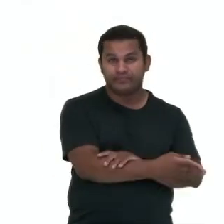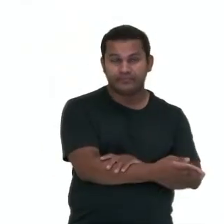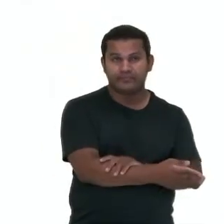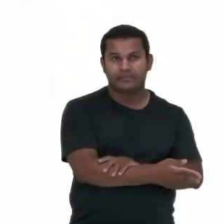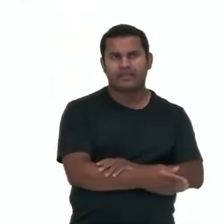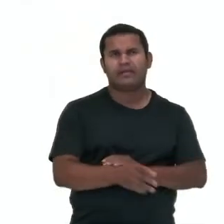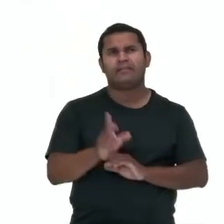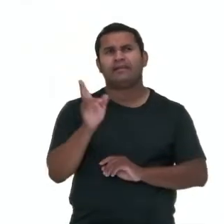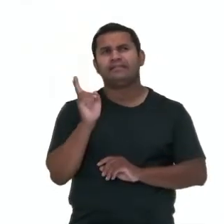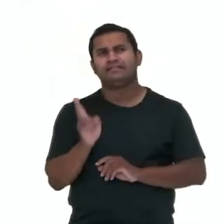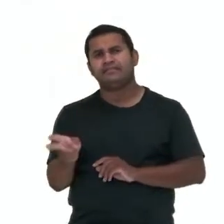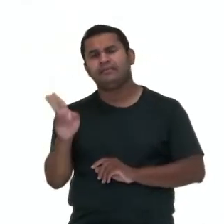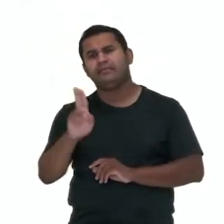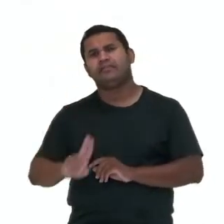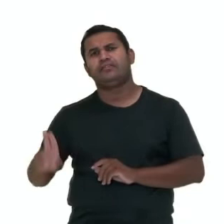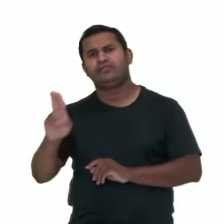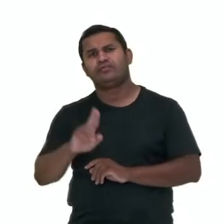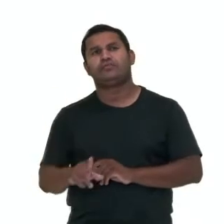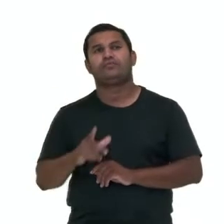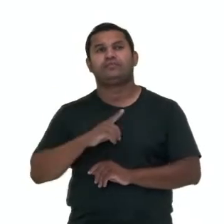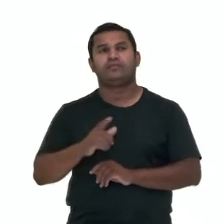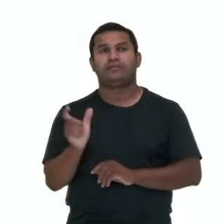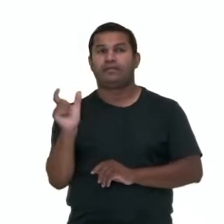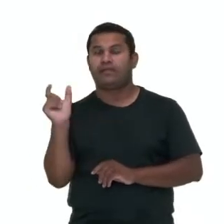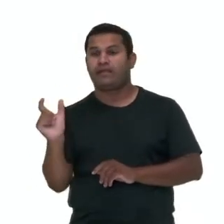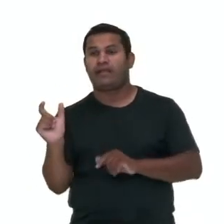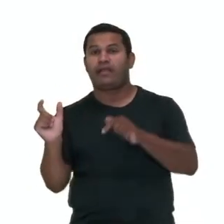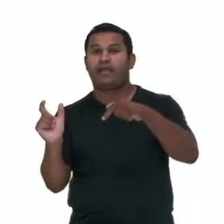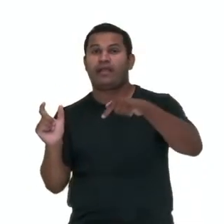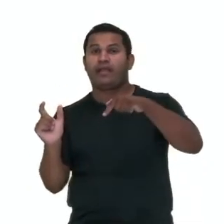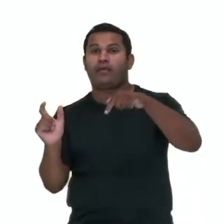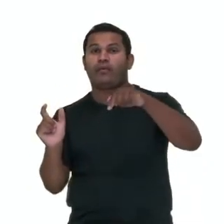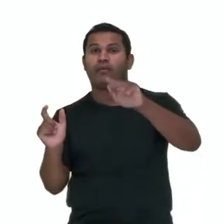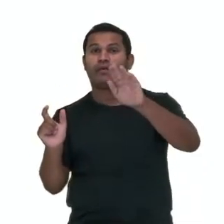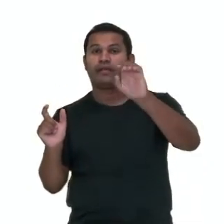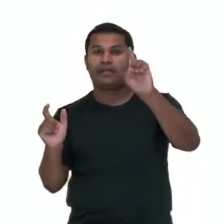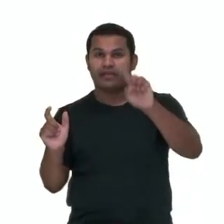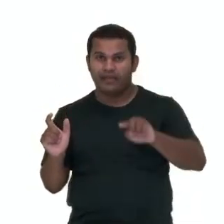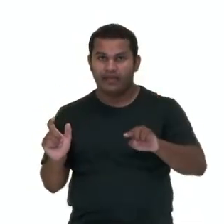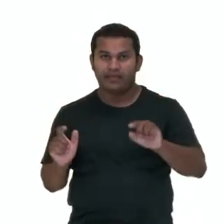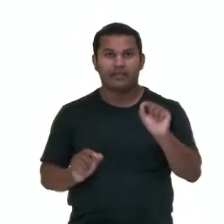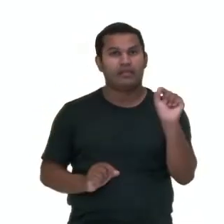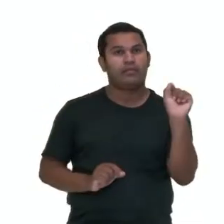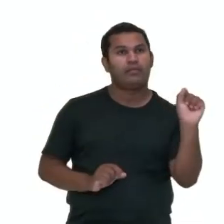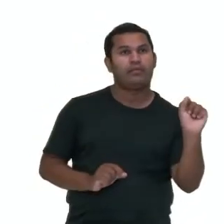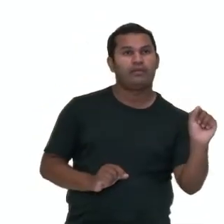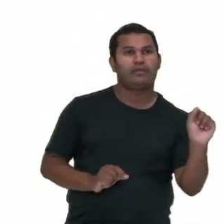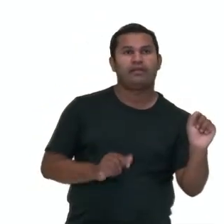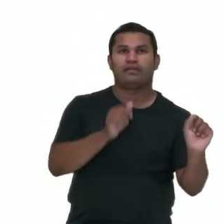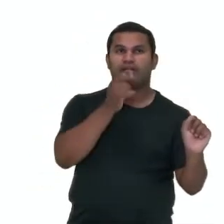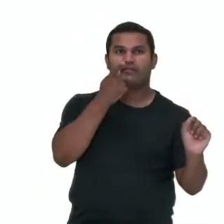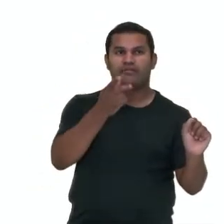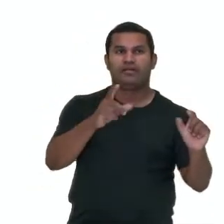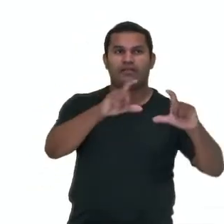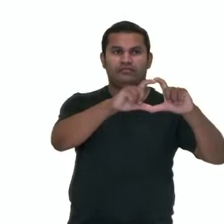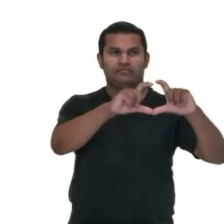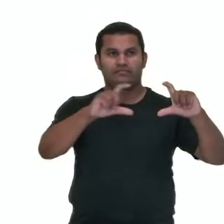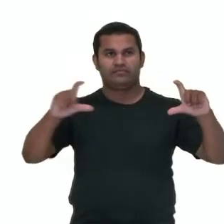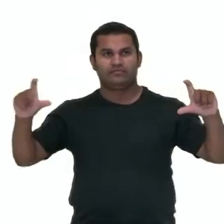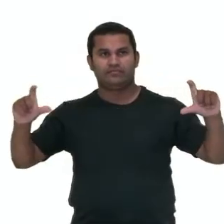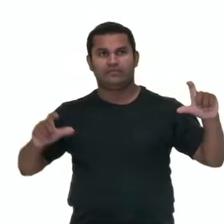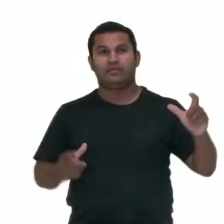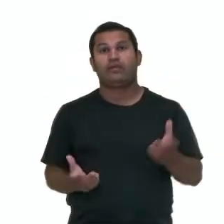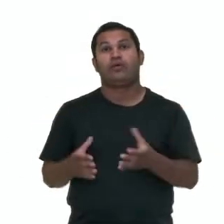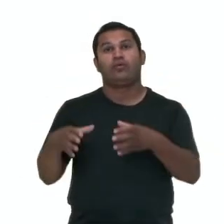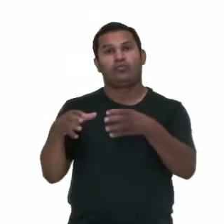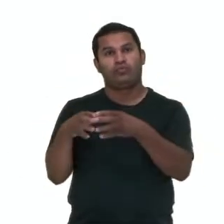e o que se fala a respeito disso no fragmento a seguir vamos ver adolescentes lideram o ranking no uso de celulares